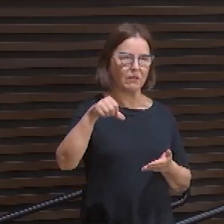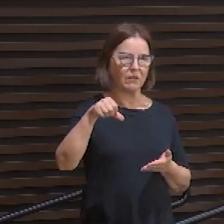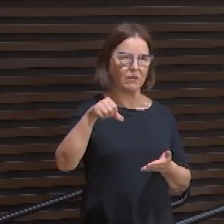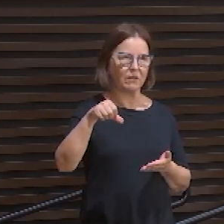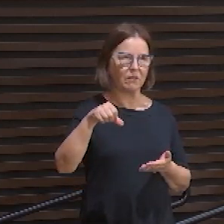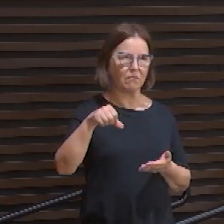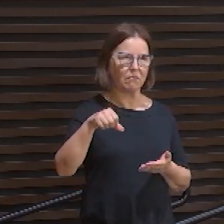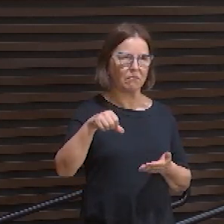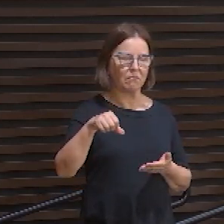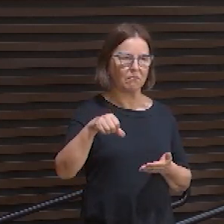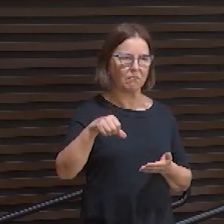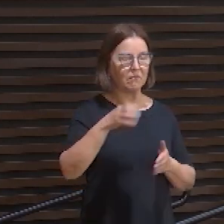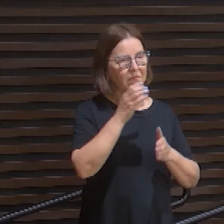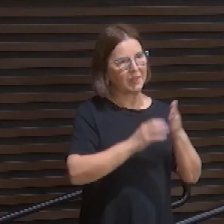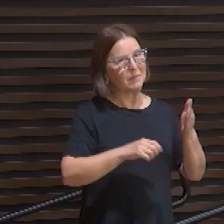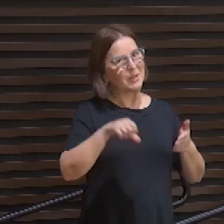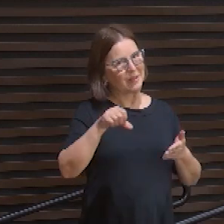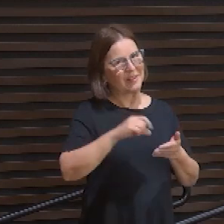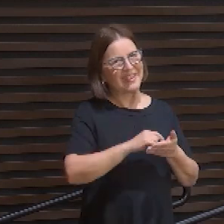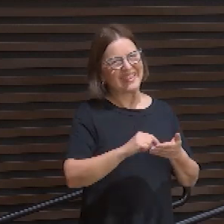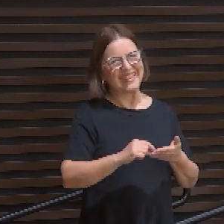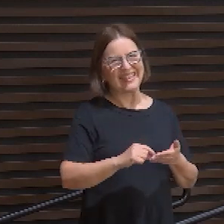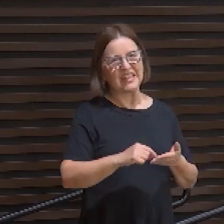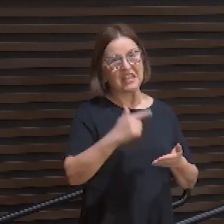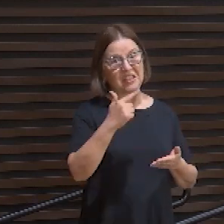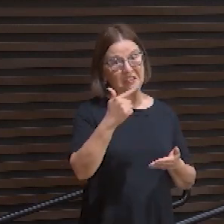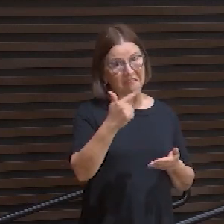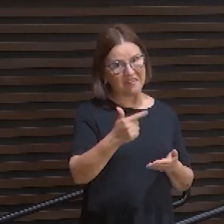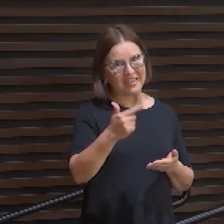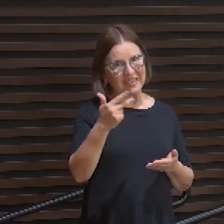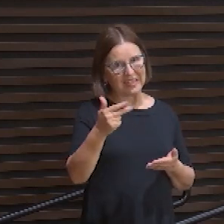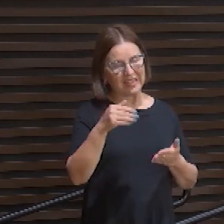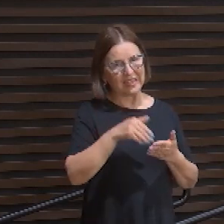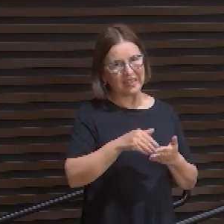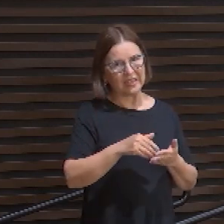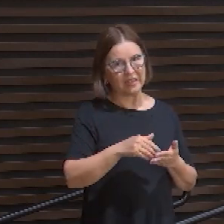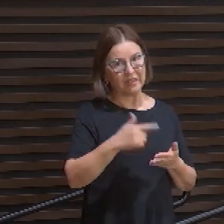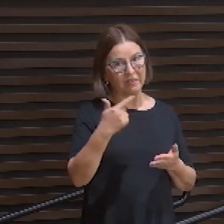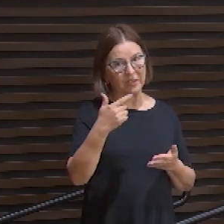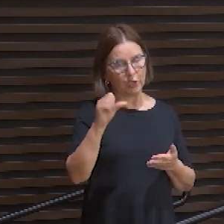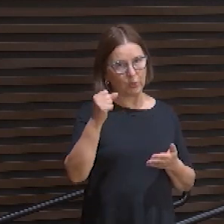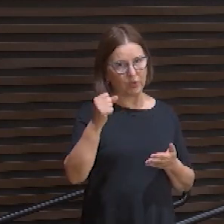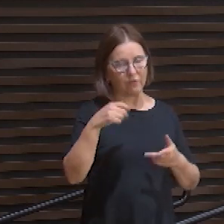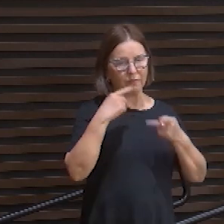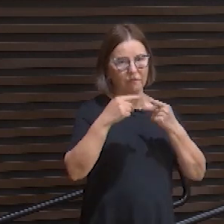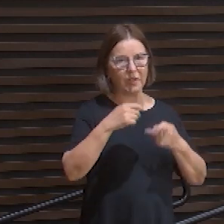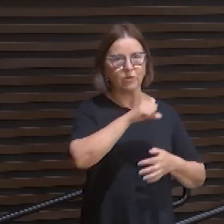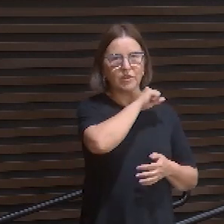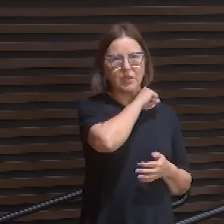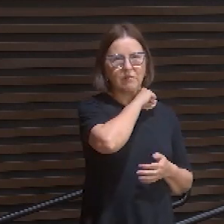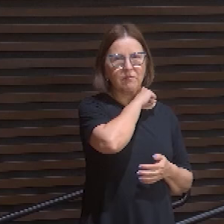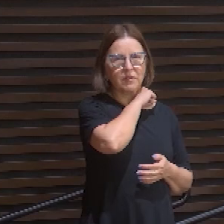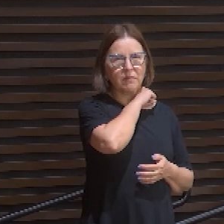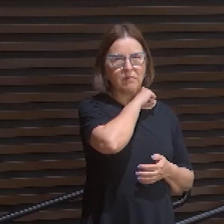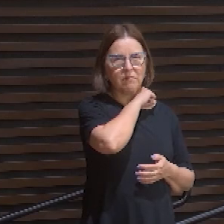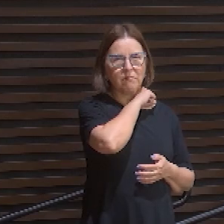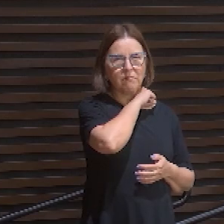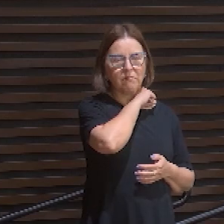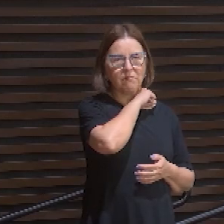23 a 28, ele fala de um sacrifício suficiente,